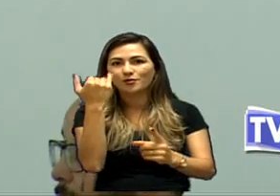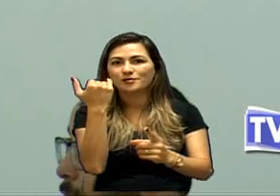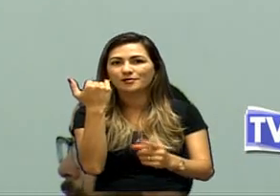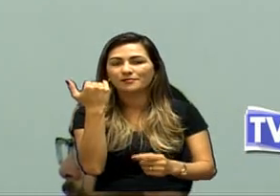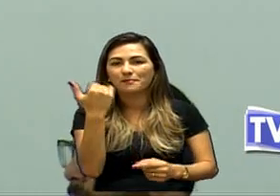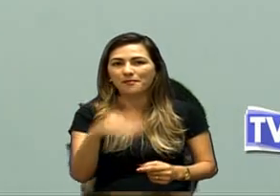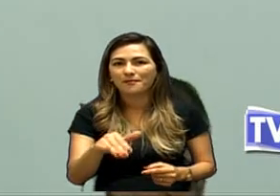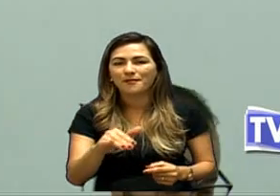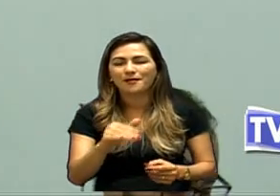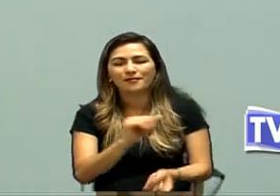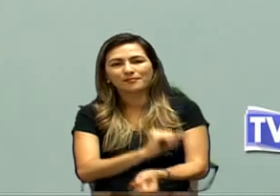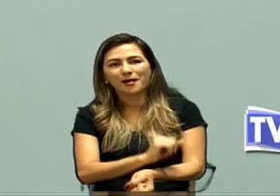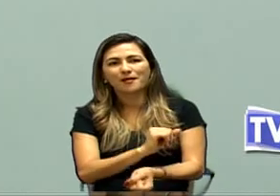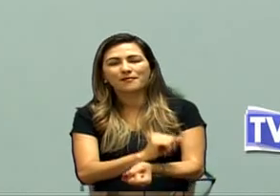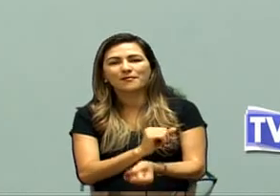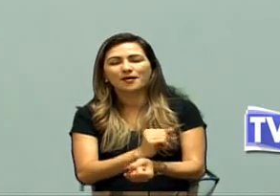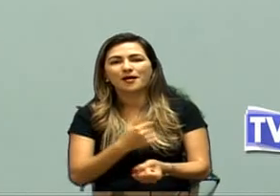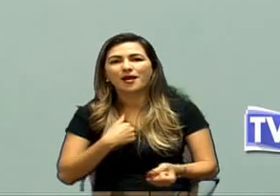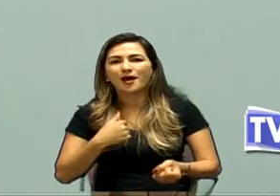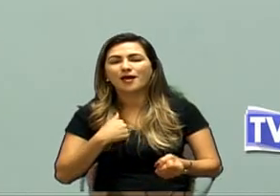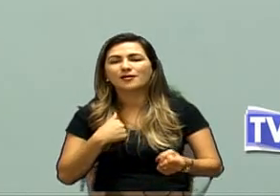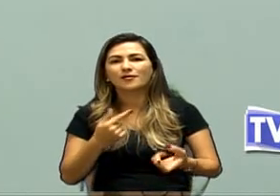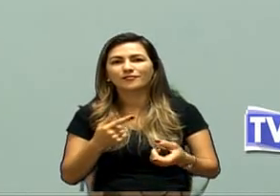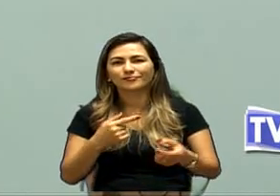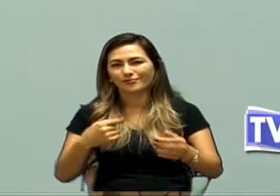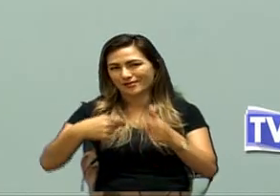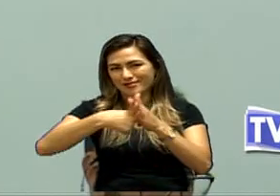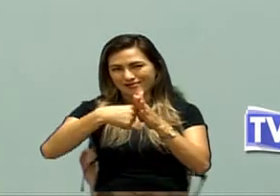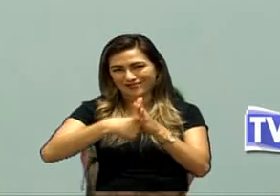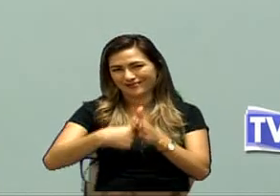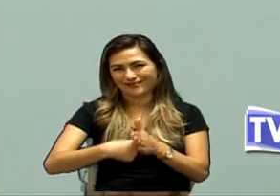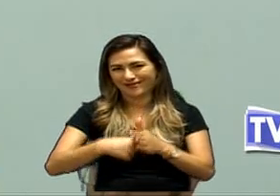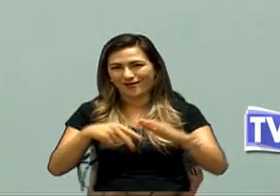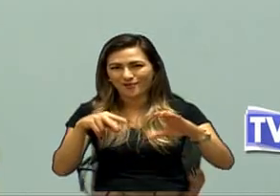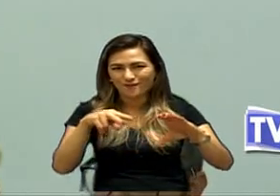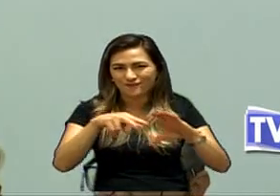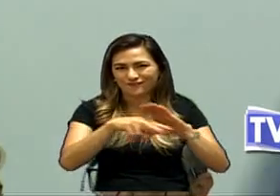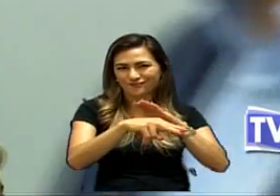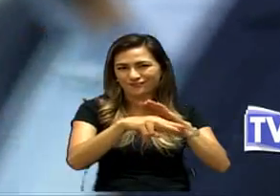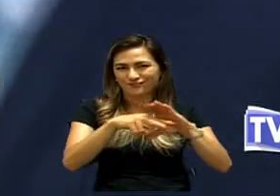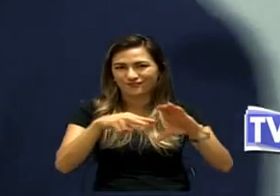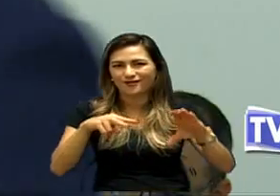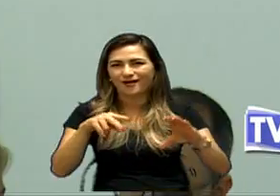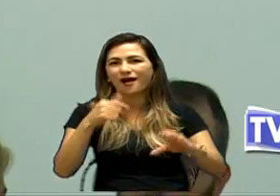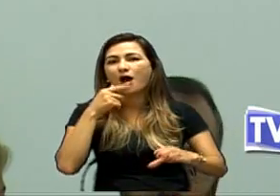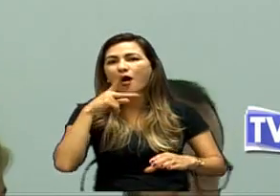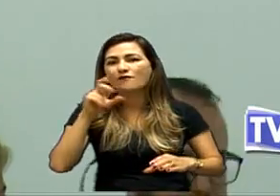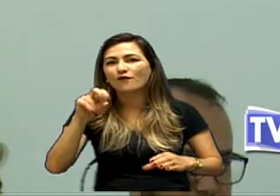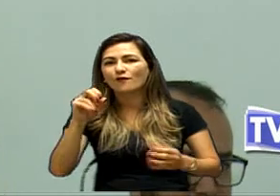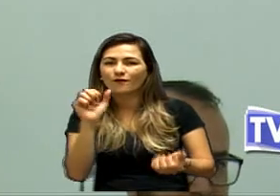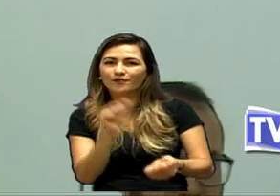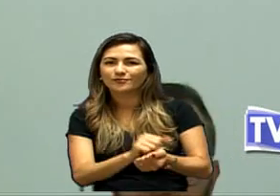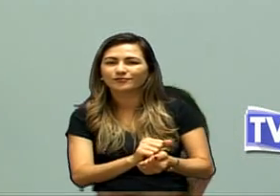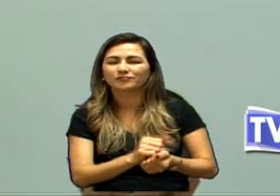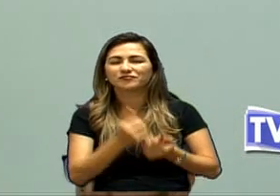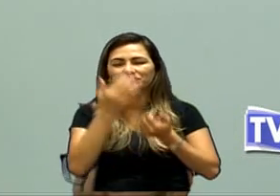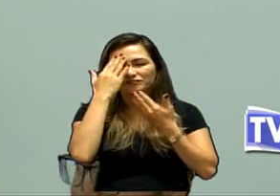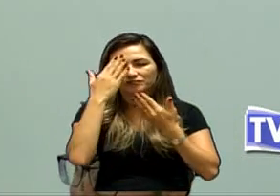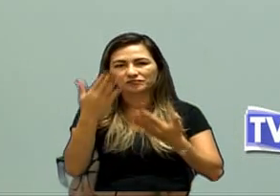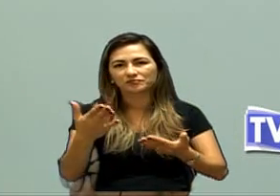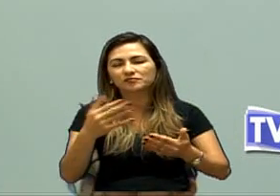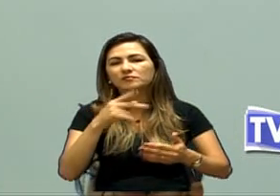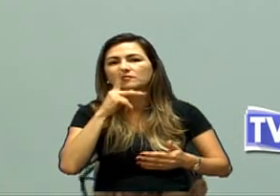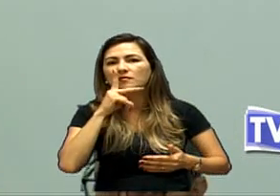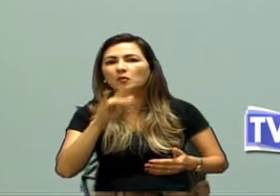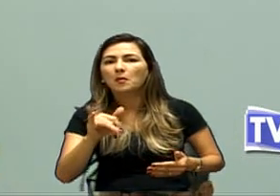uma ressonância, né, avó? Obrigado pela companhia. Bom dia meu pai, benção pai. Benção meu pai Roque